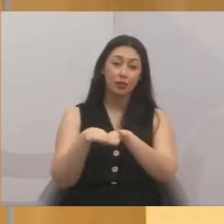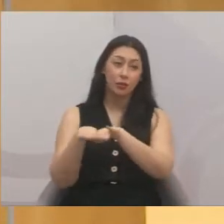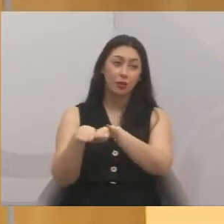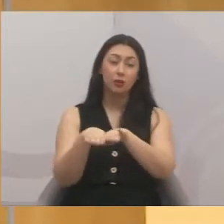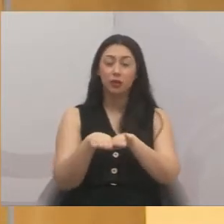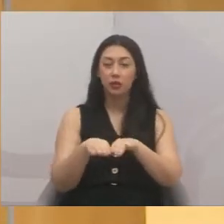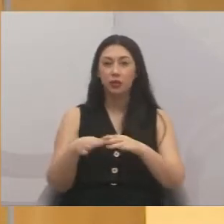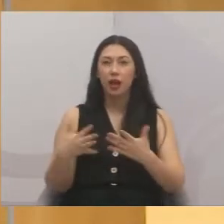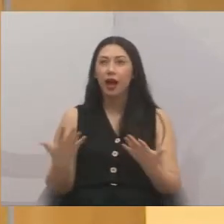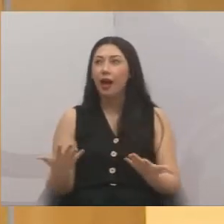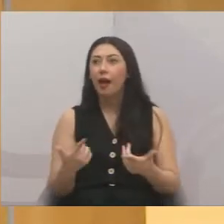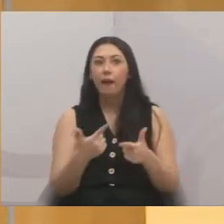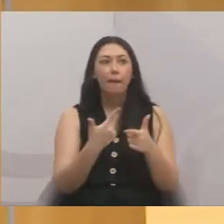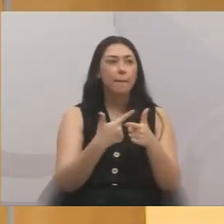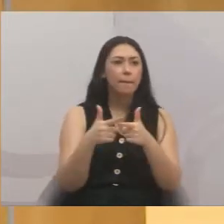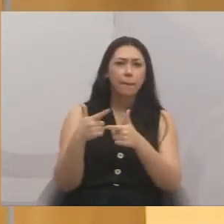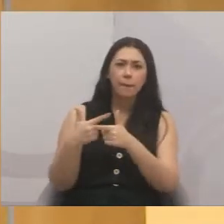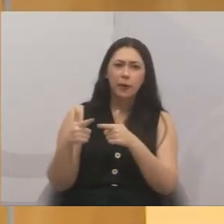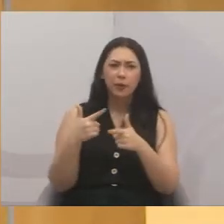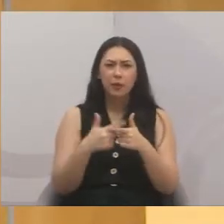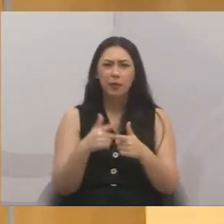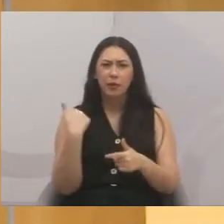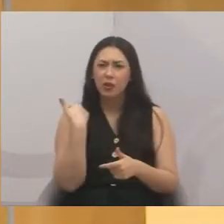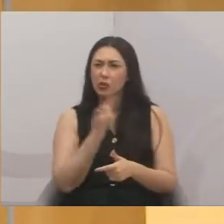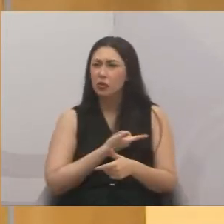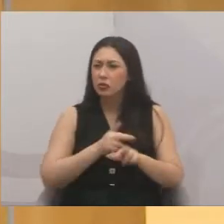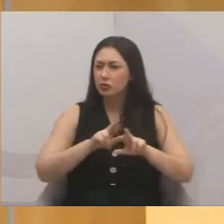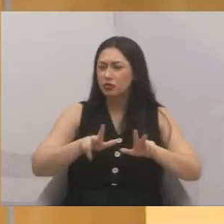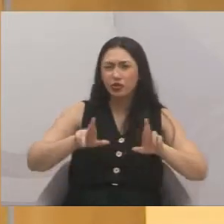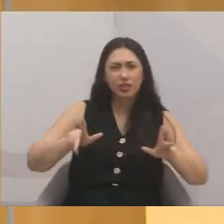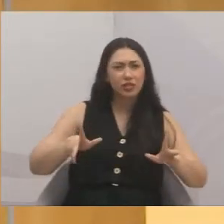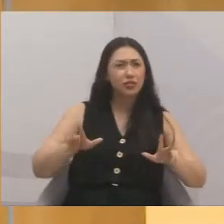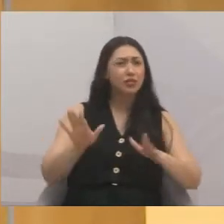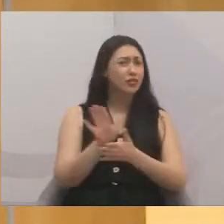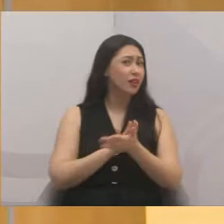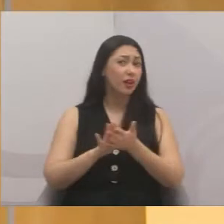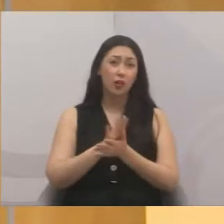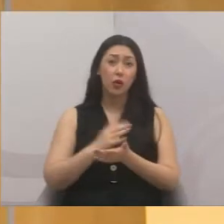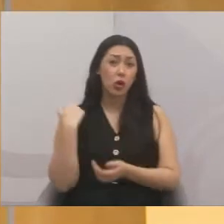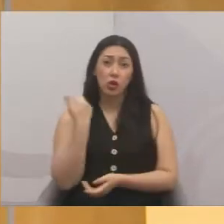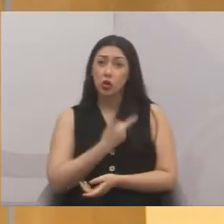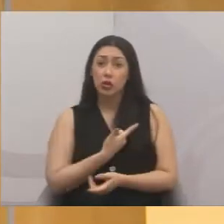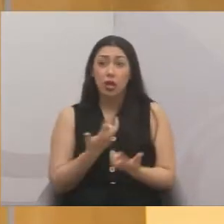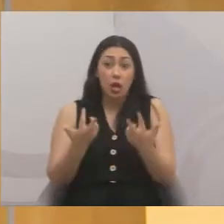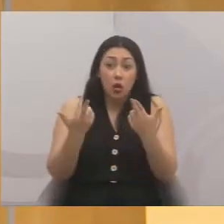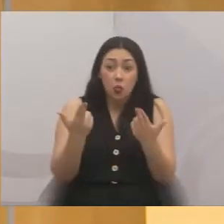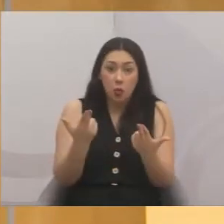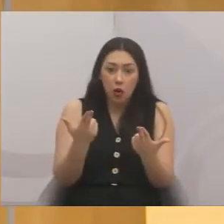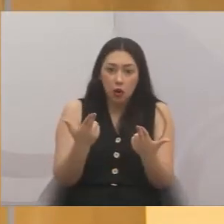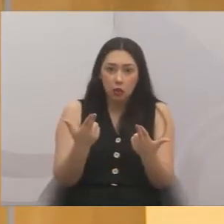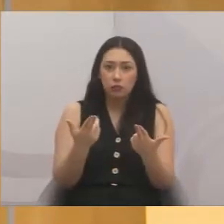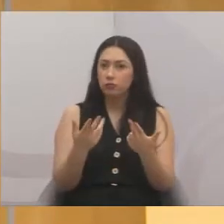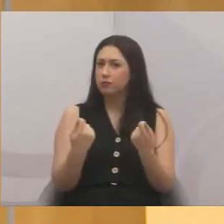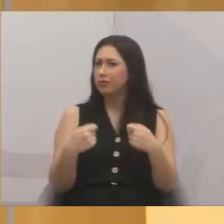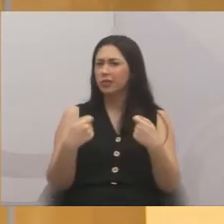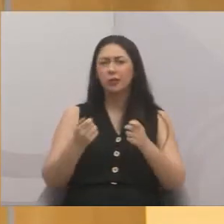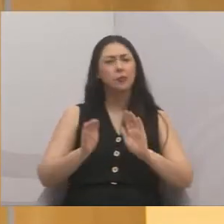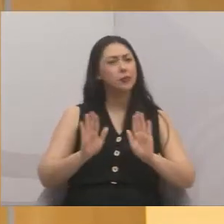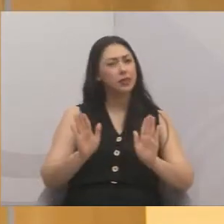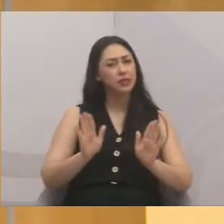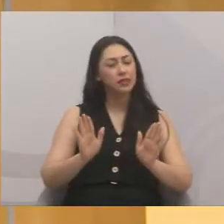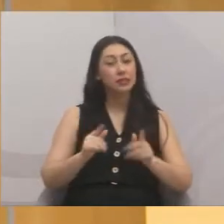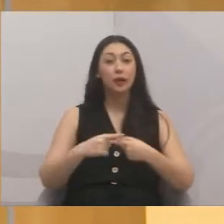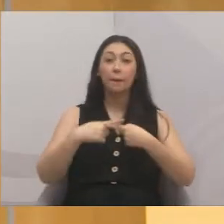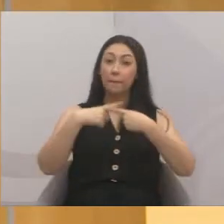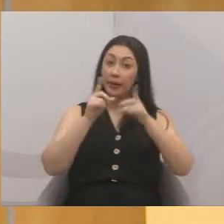tem problema nenhum nós não sermos iguais. Não temos que ser homogêneos. Não temos. Mas é preciso